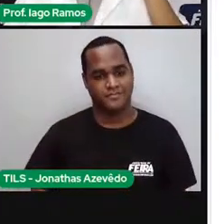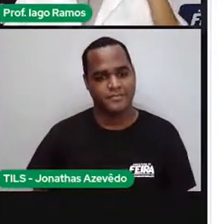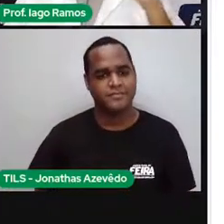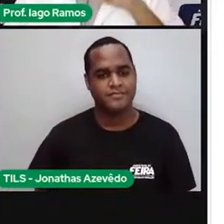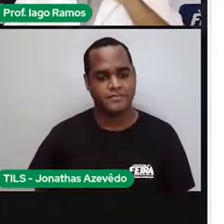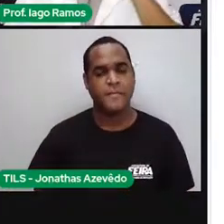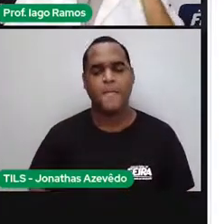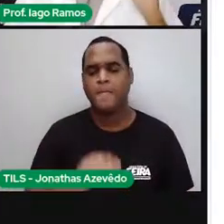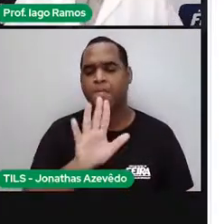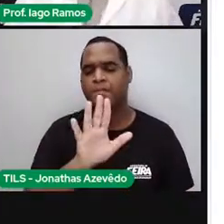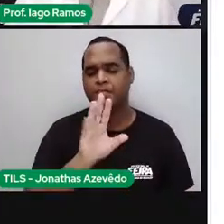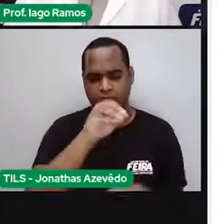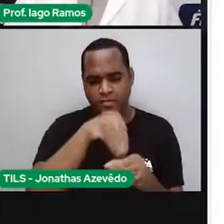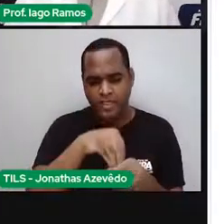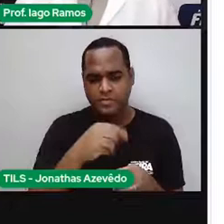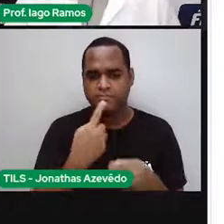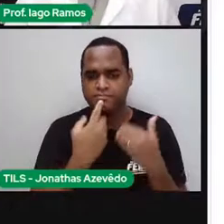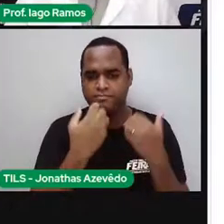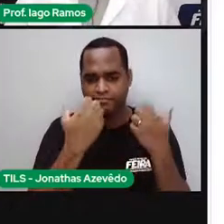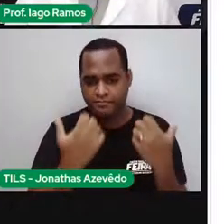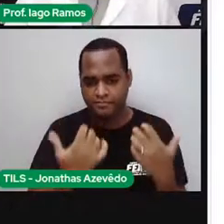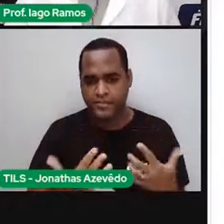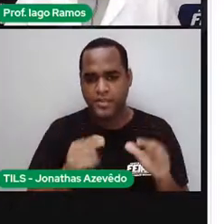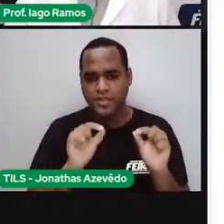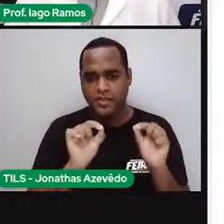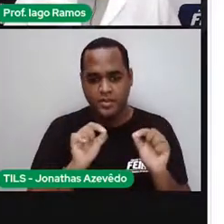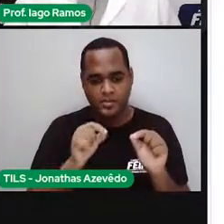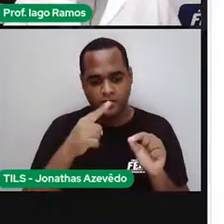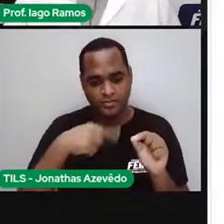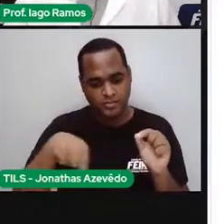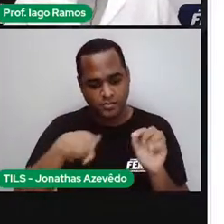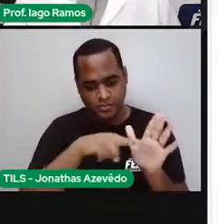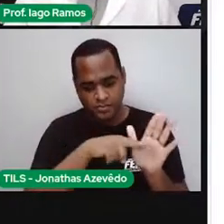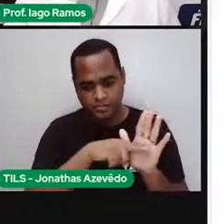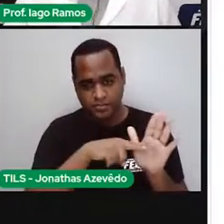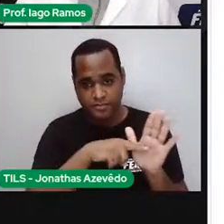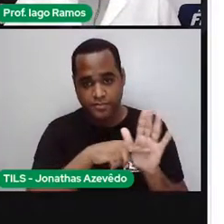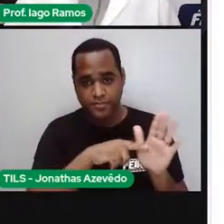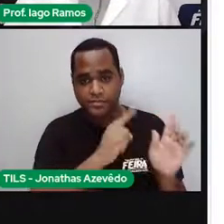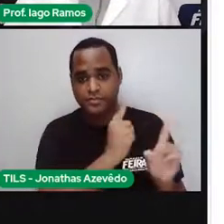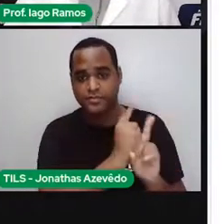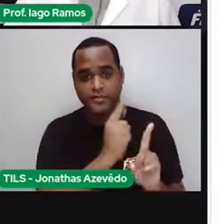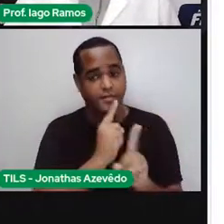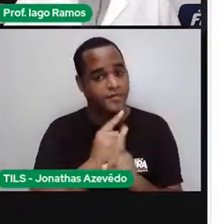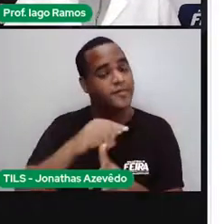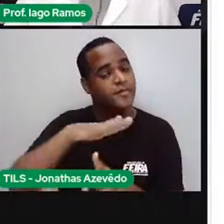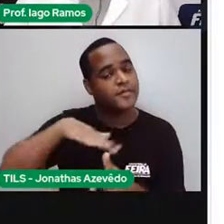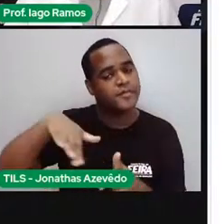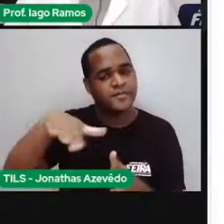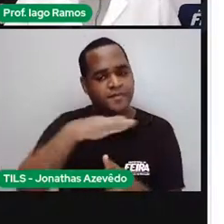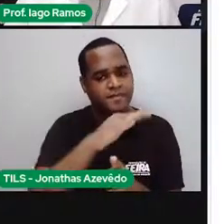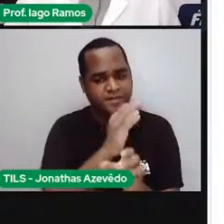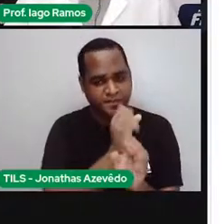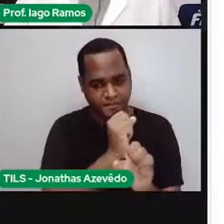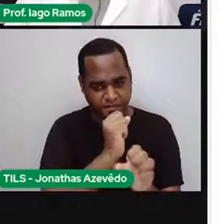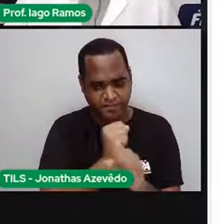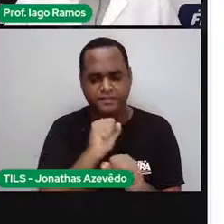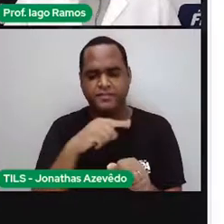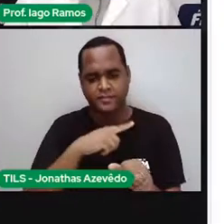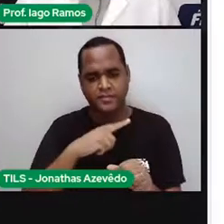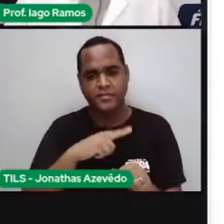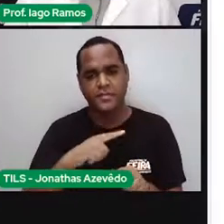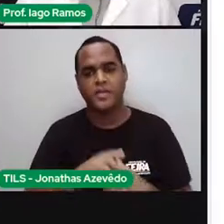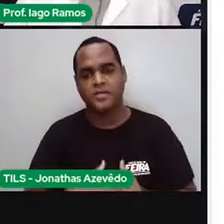de dentro da situação que a gente tá investigando foi falado diária Olha só